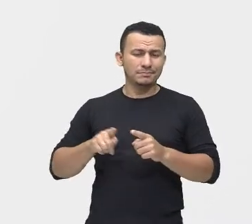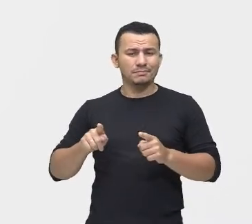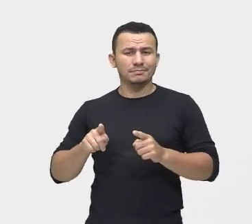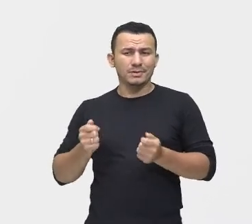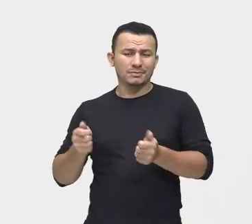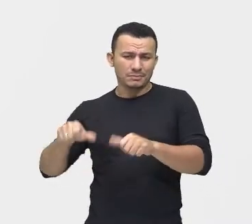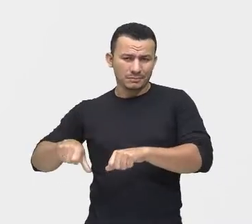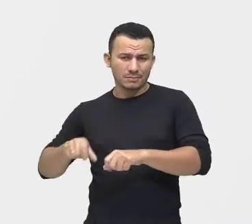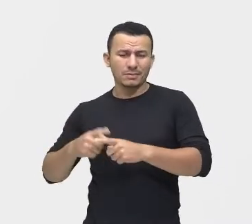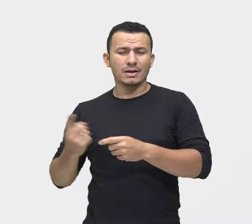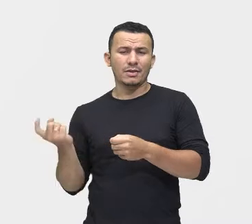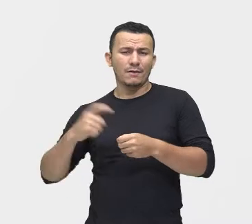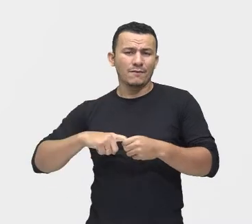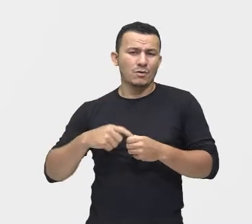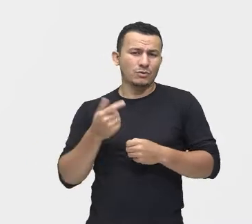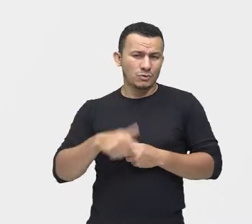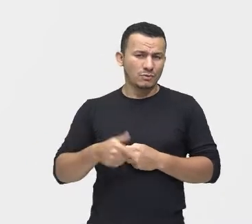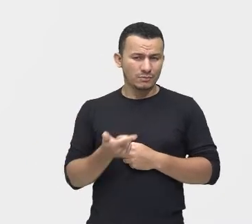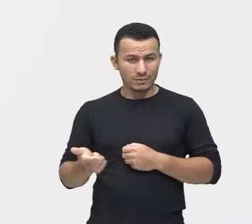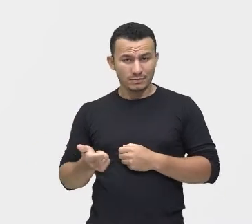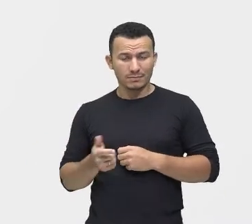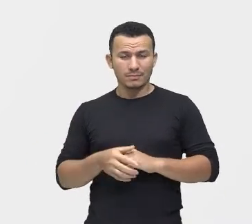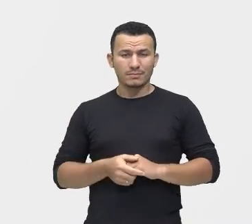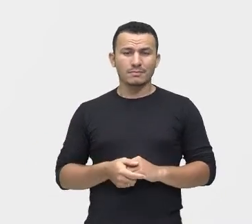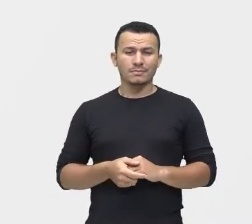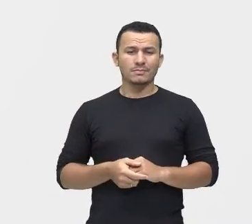são renováveis. Olha só,